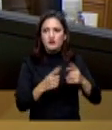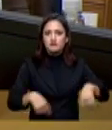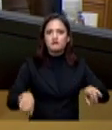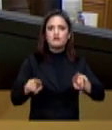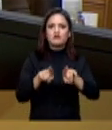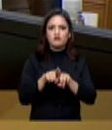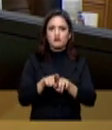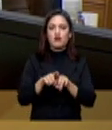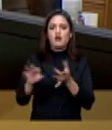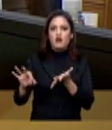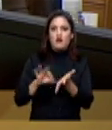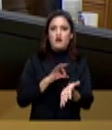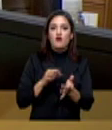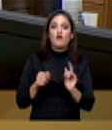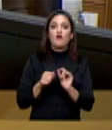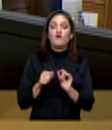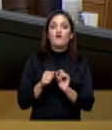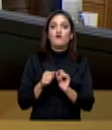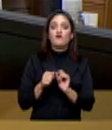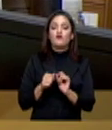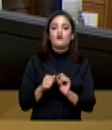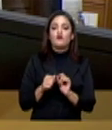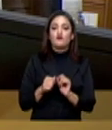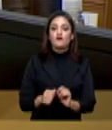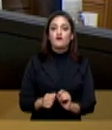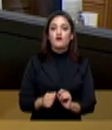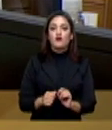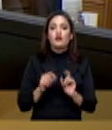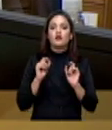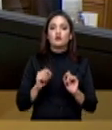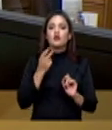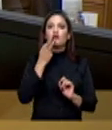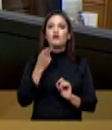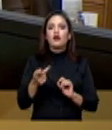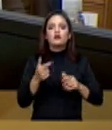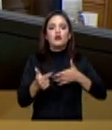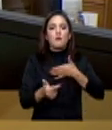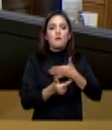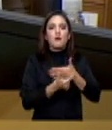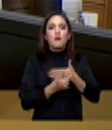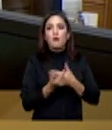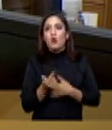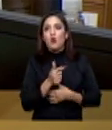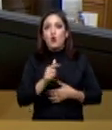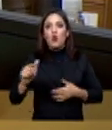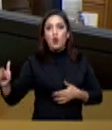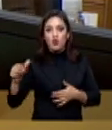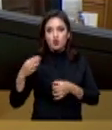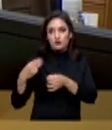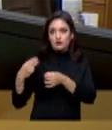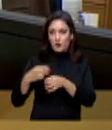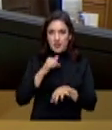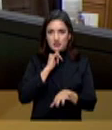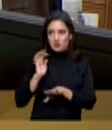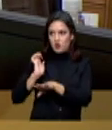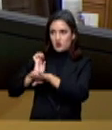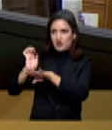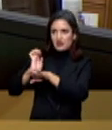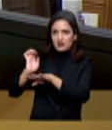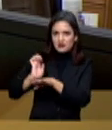A Entidade integrante de outro ente Federado e portanto aqui